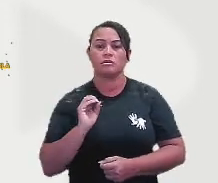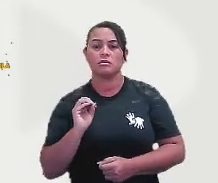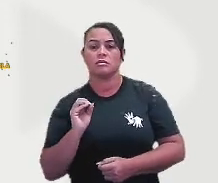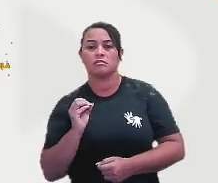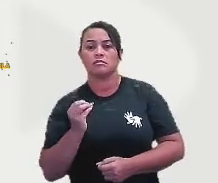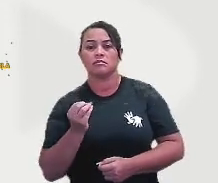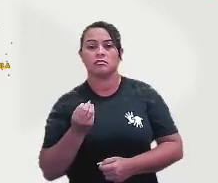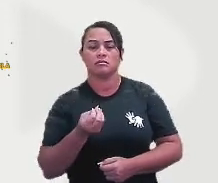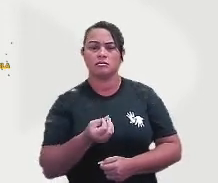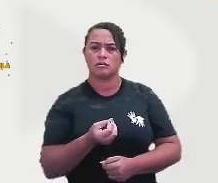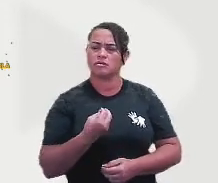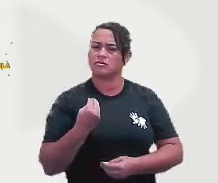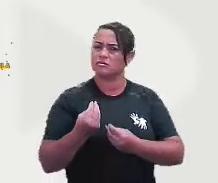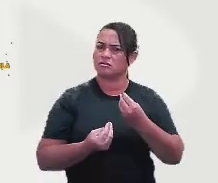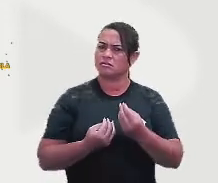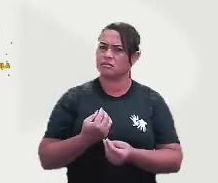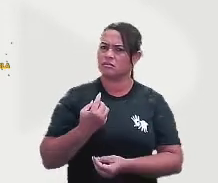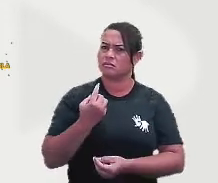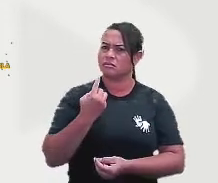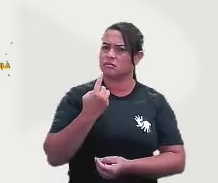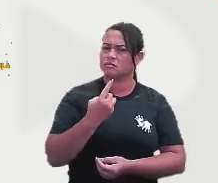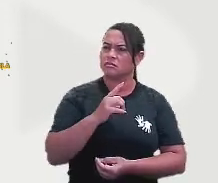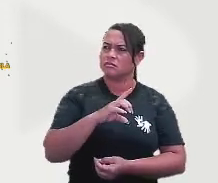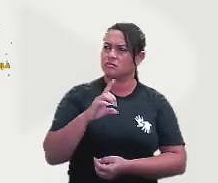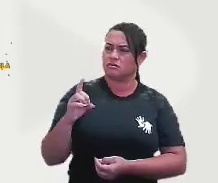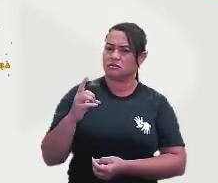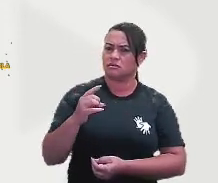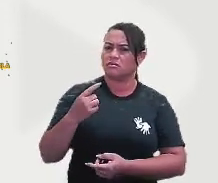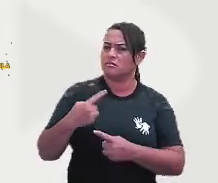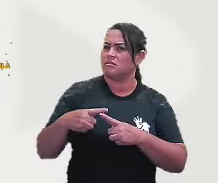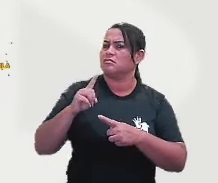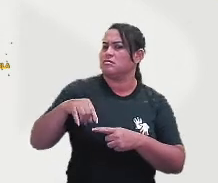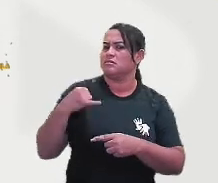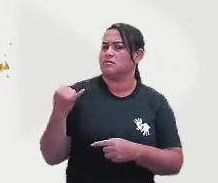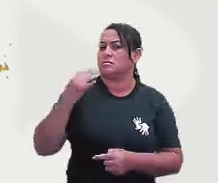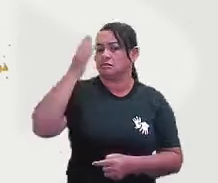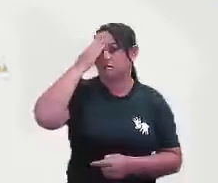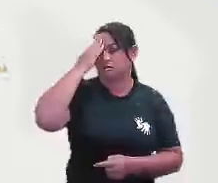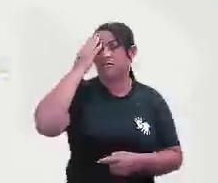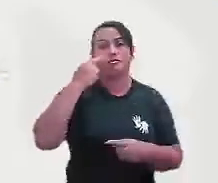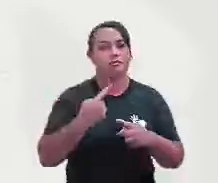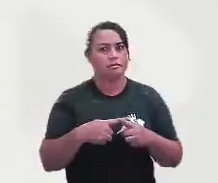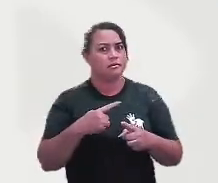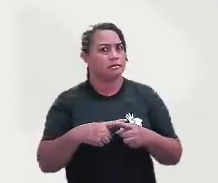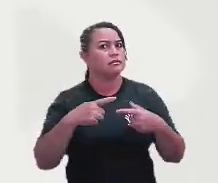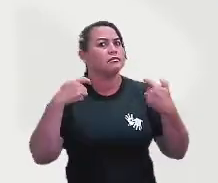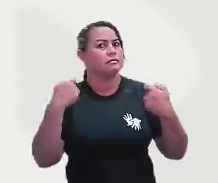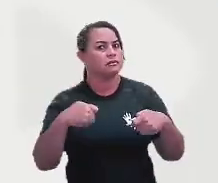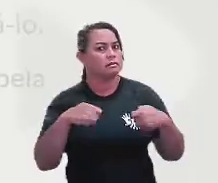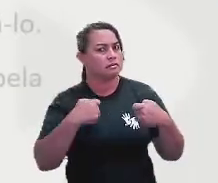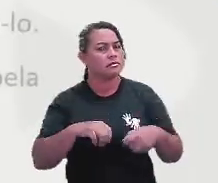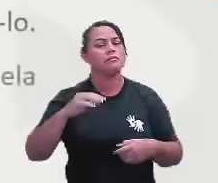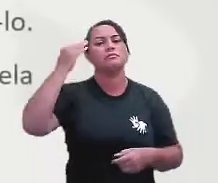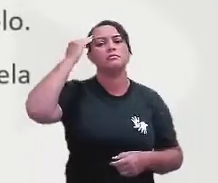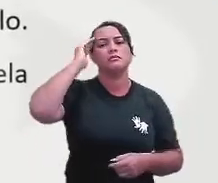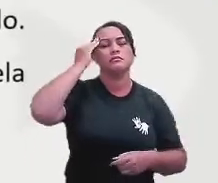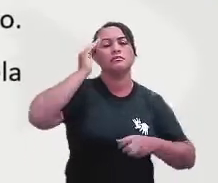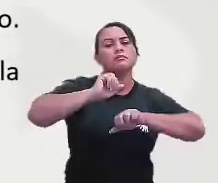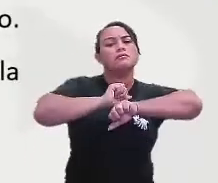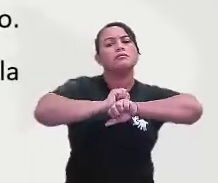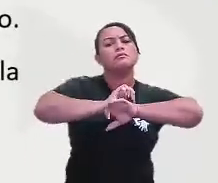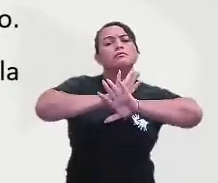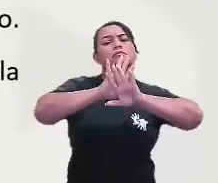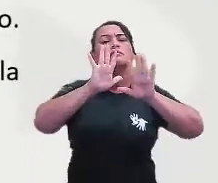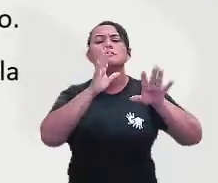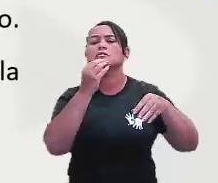dia. Opa, professora, por que saber isso? É importante saber porque a gente precisa entender